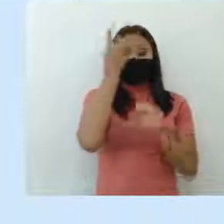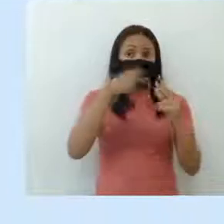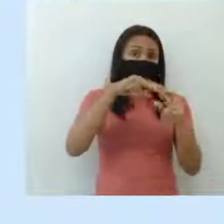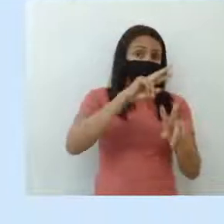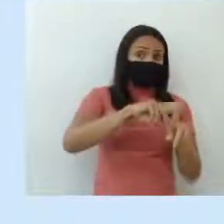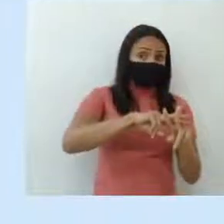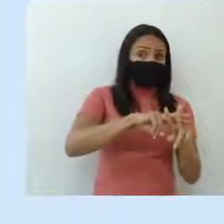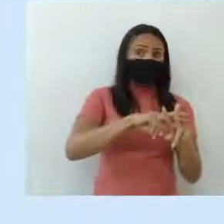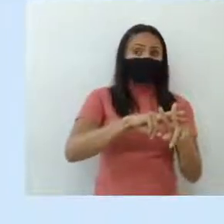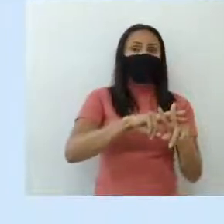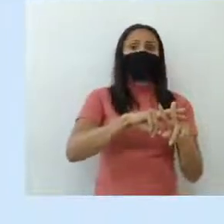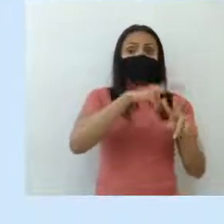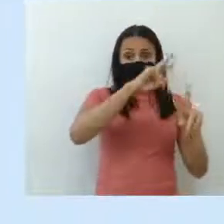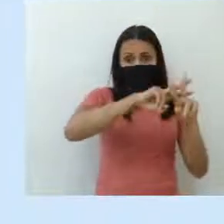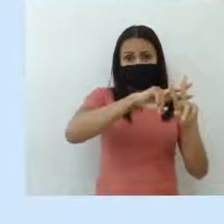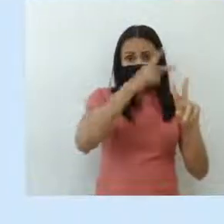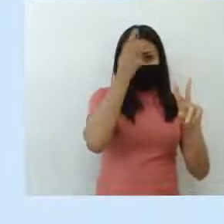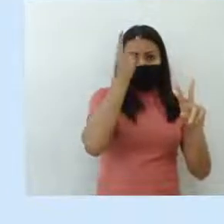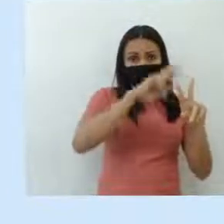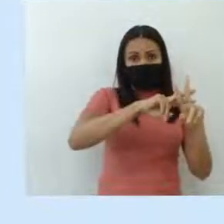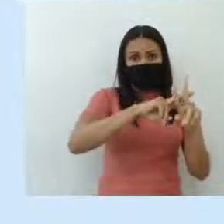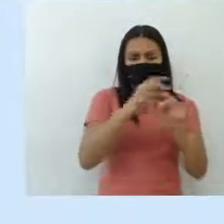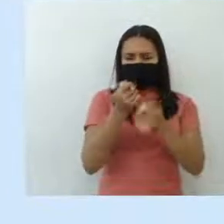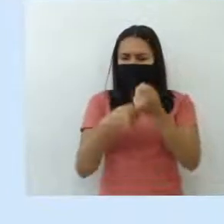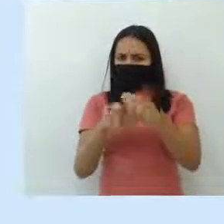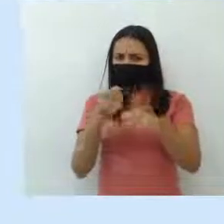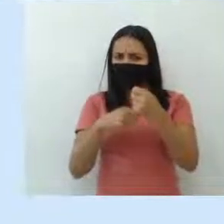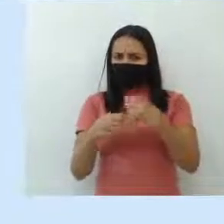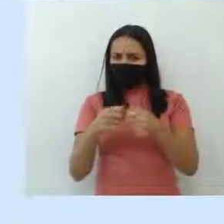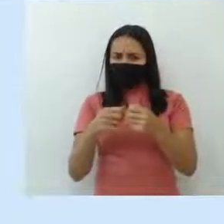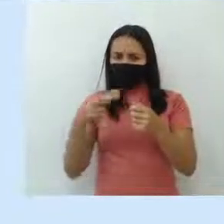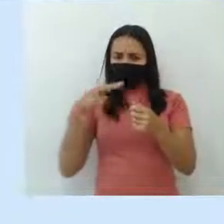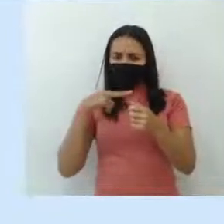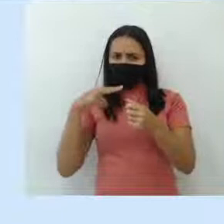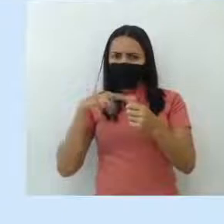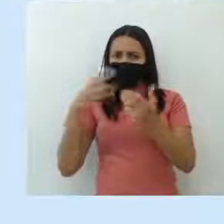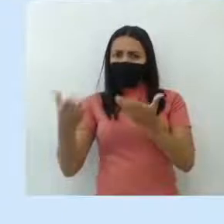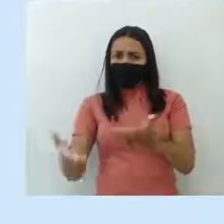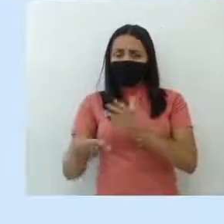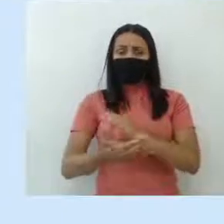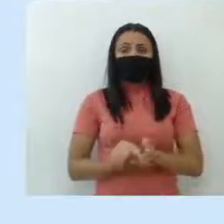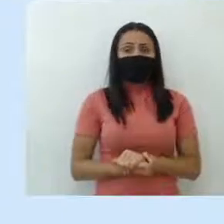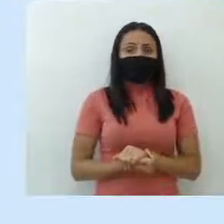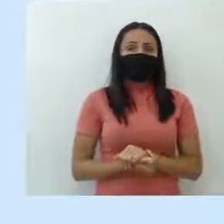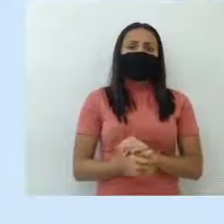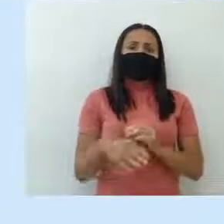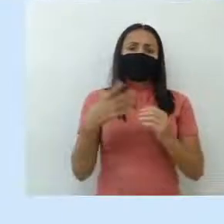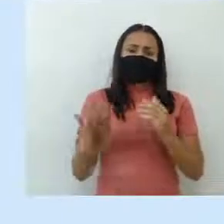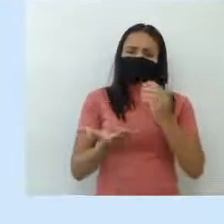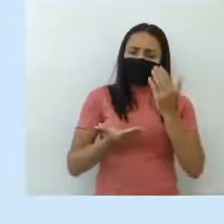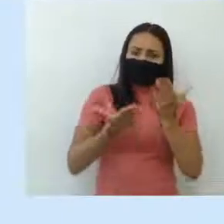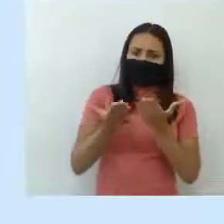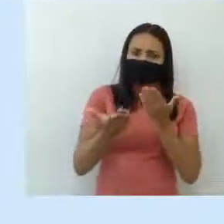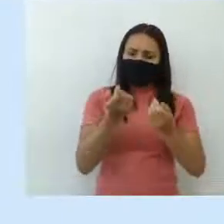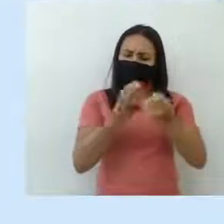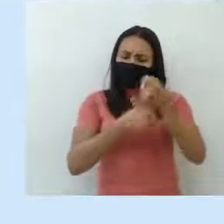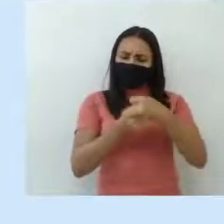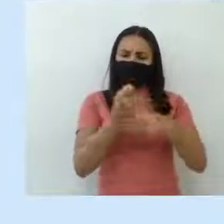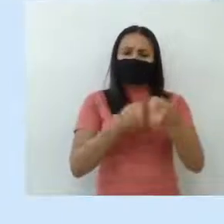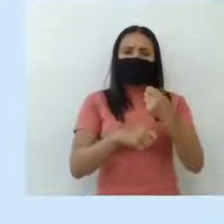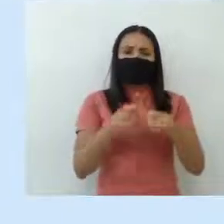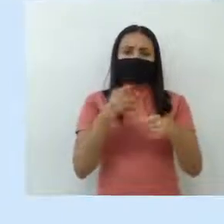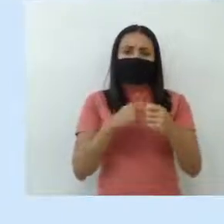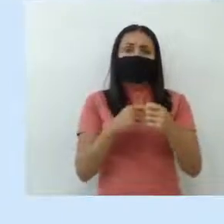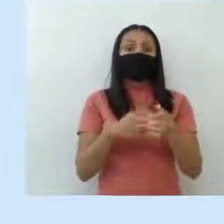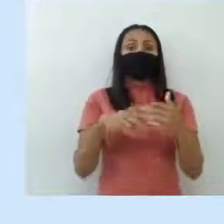e negociavam com os portugueses. Então o trato, ou seja, a negociação, então, entre os